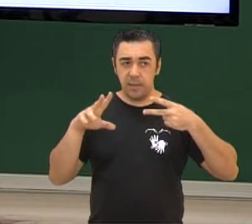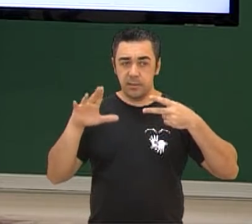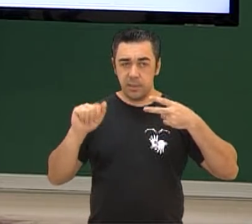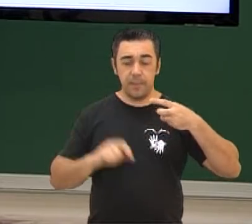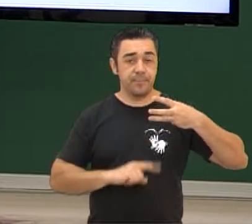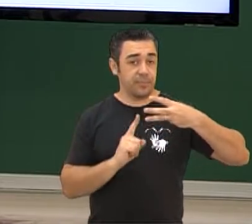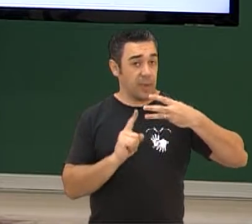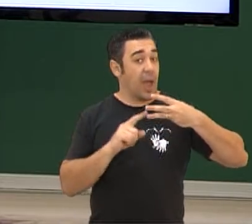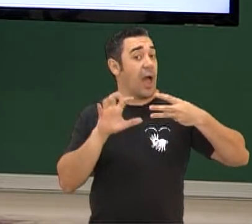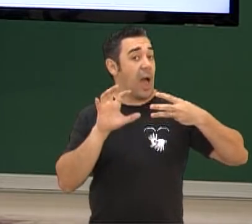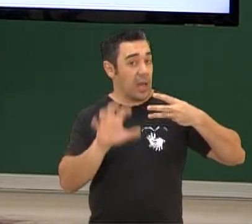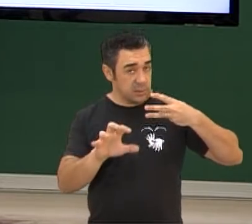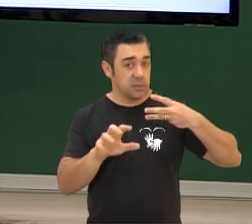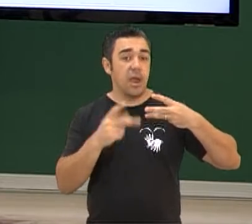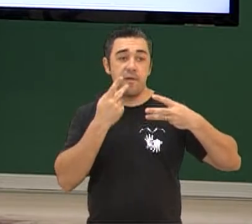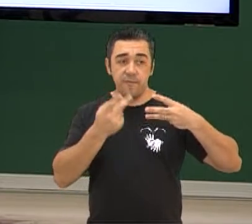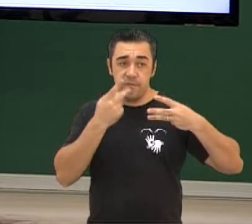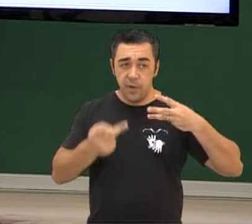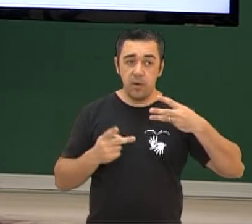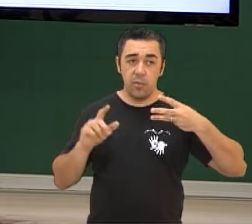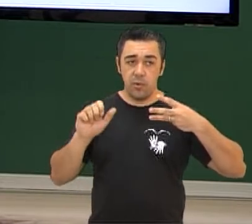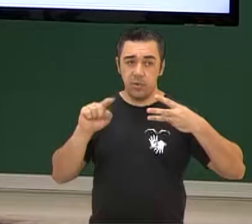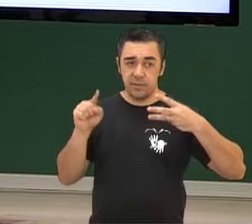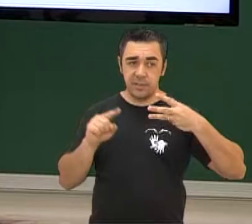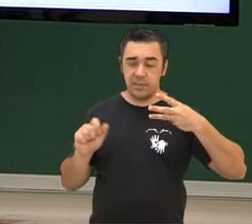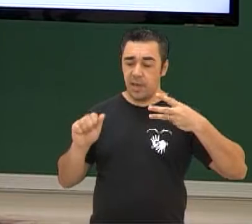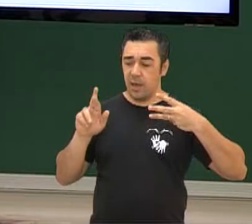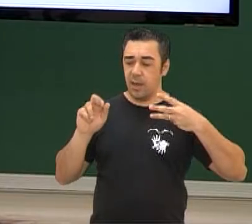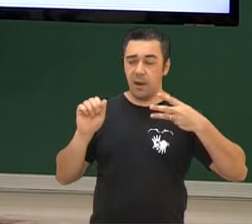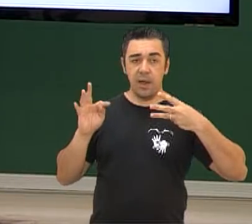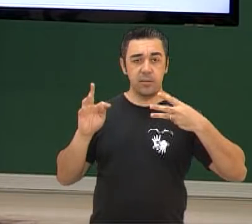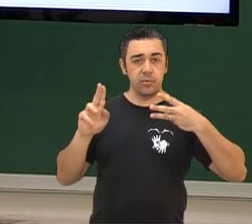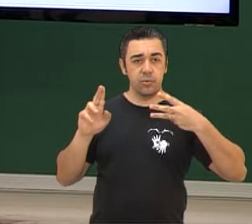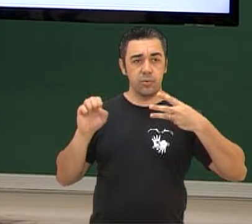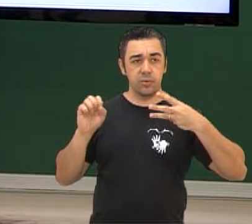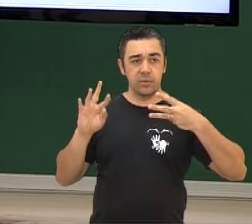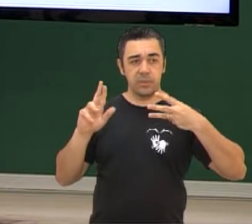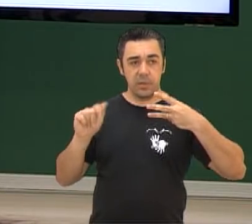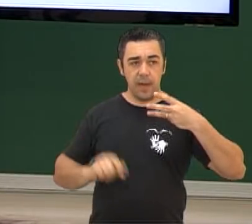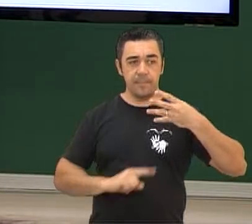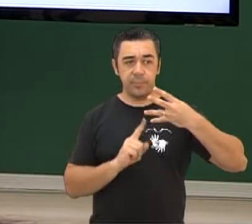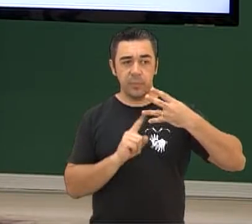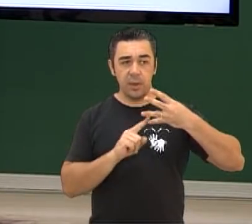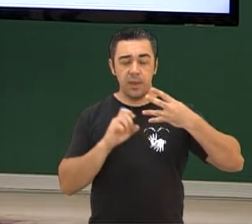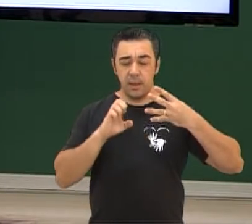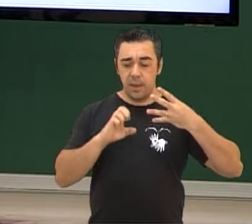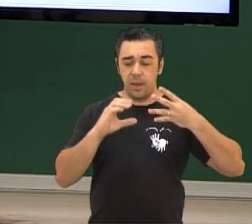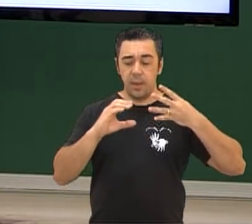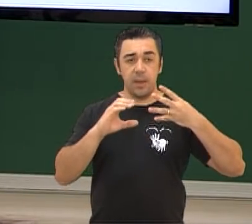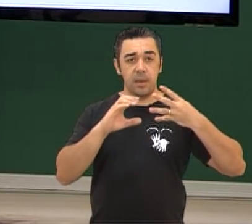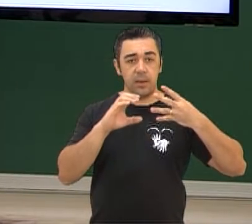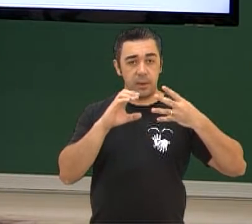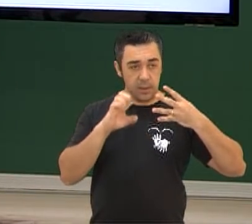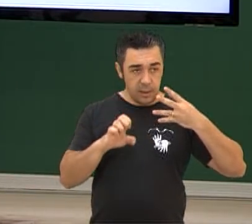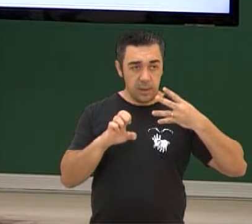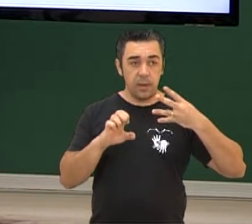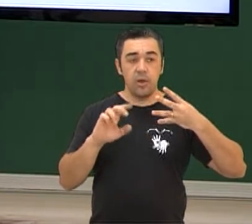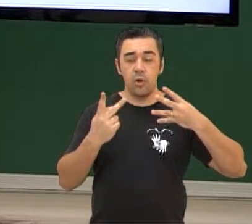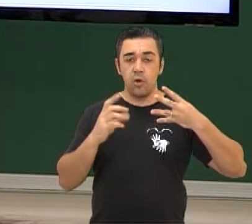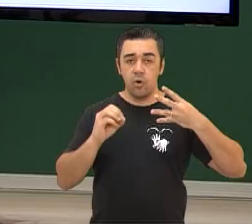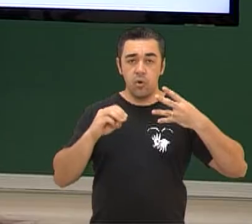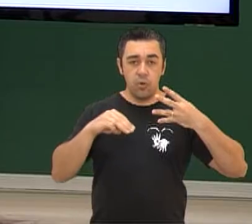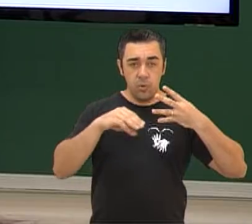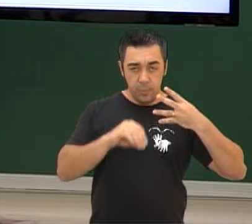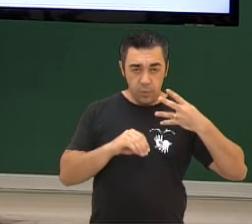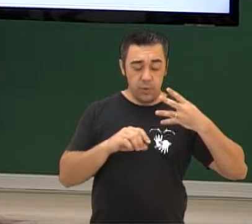talvez o mais famoso dele, um dos mais difíceis livros da filosofia, e o Et Homo, né, que é uma expressão em latim para eis